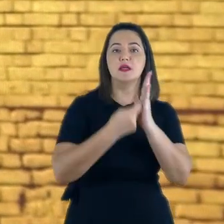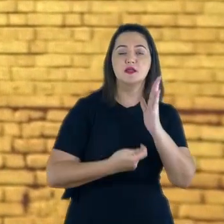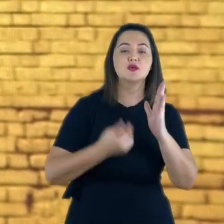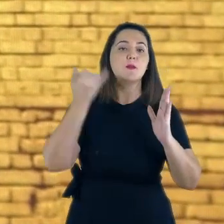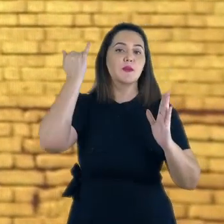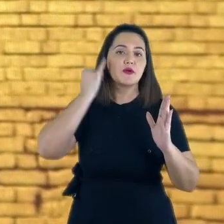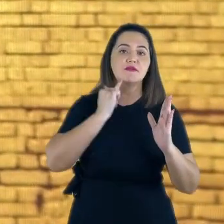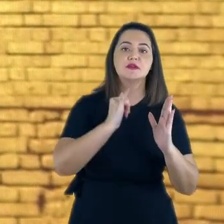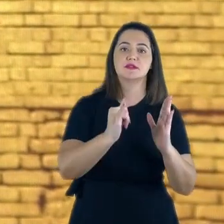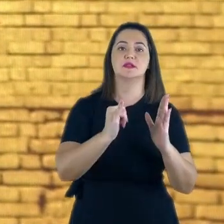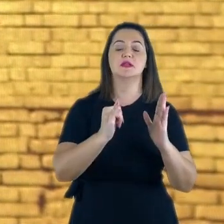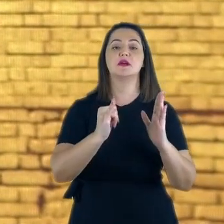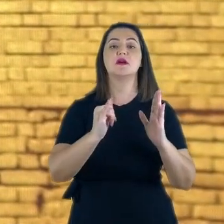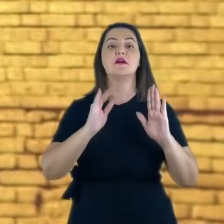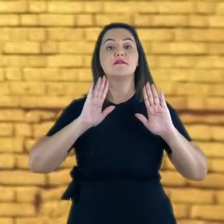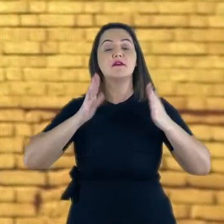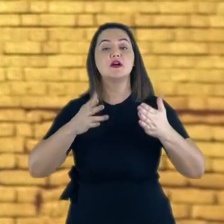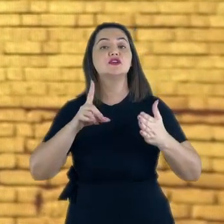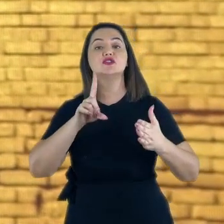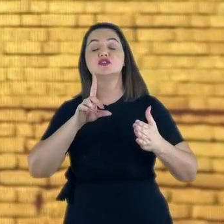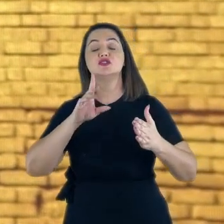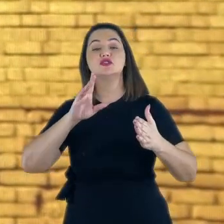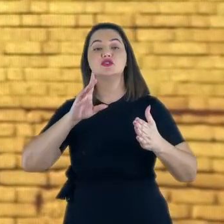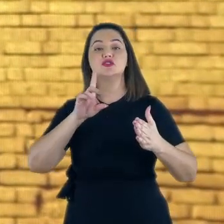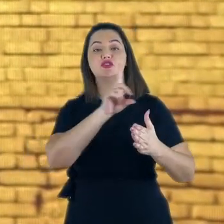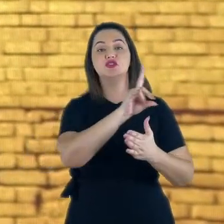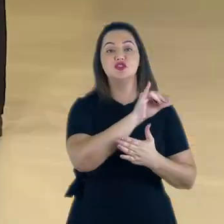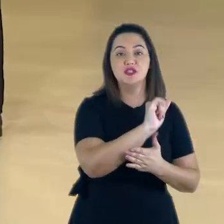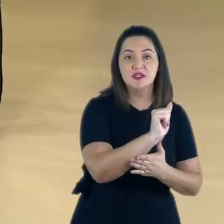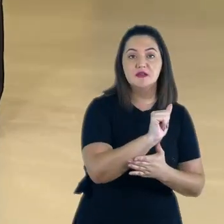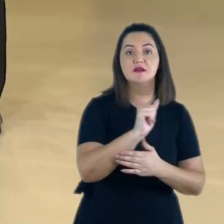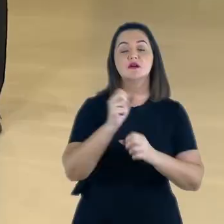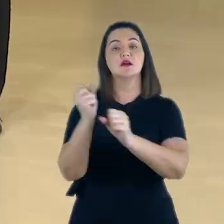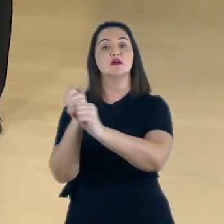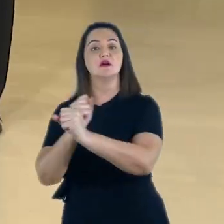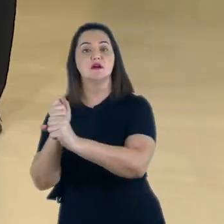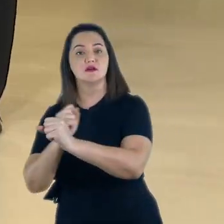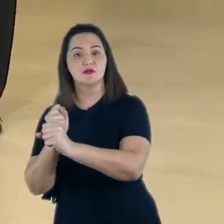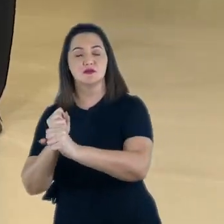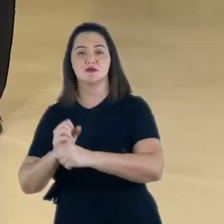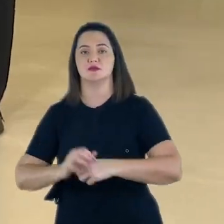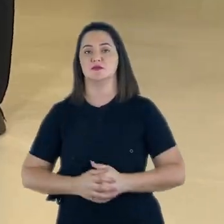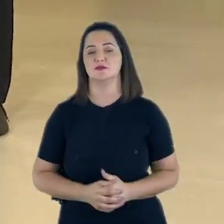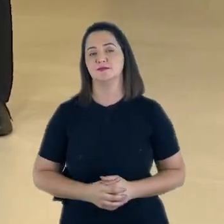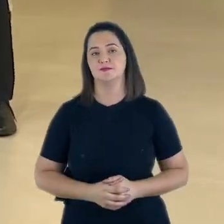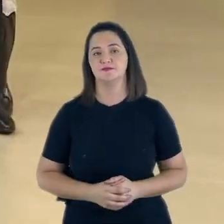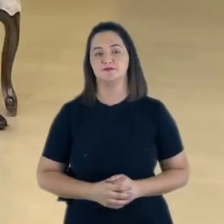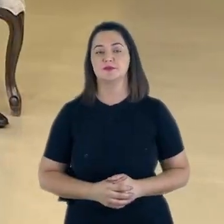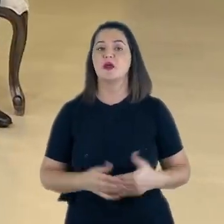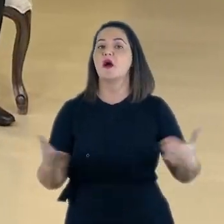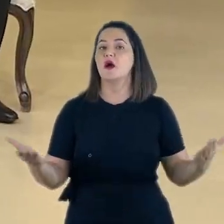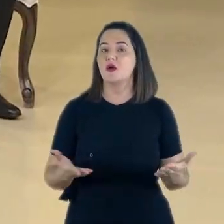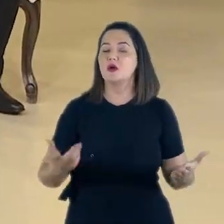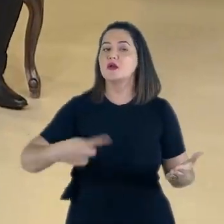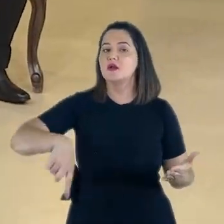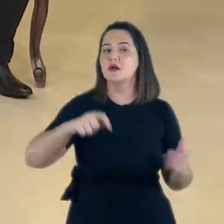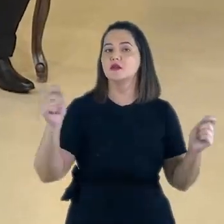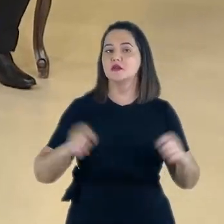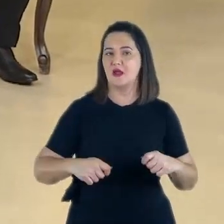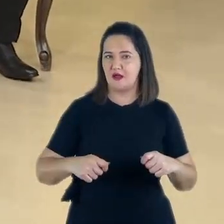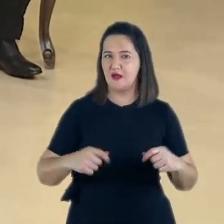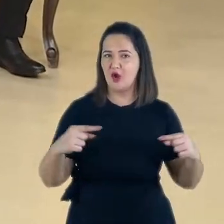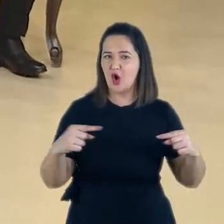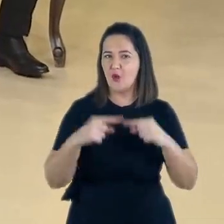associa diretamente dias e anos. Agora, podemos aplicar esse princípio assim